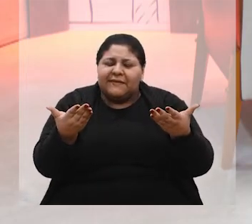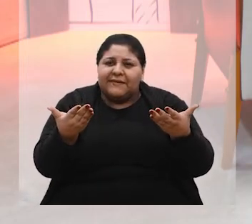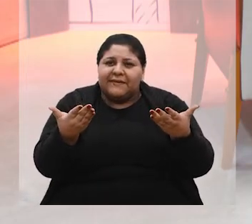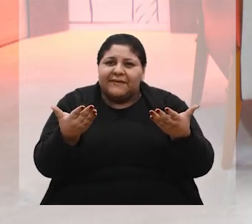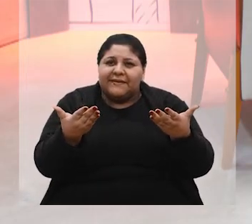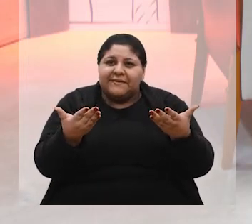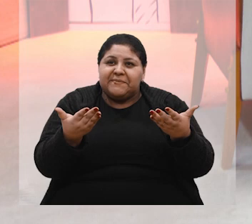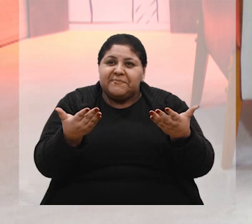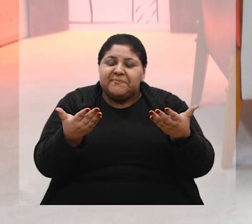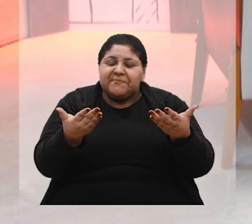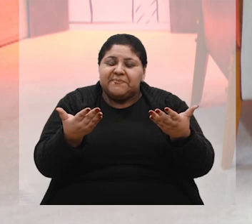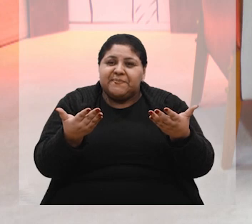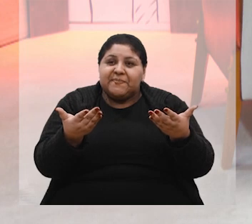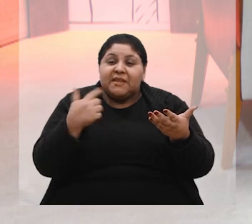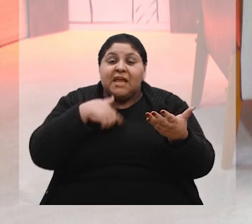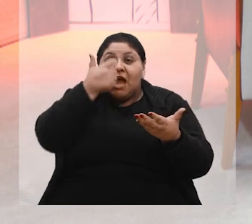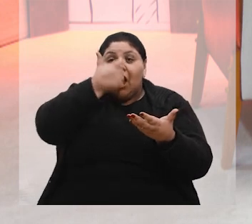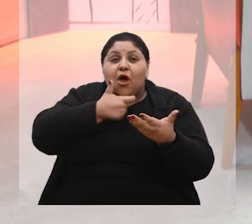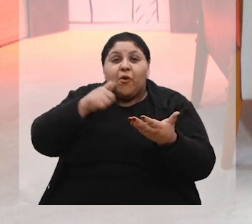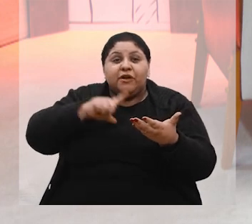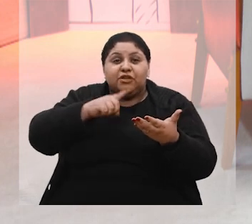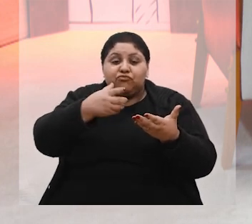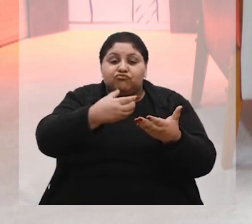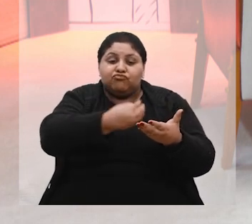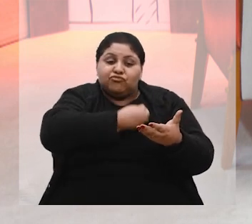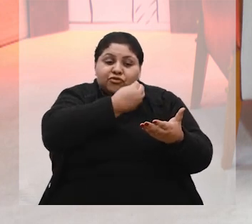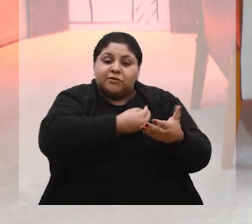contigo? Né? Eu acho que a